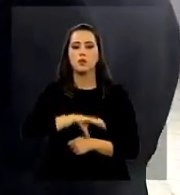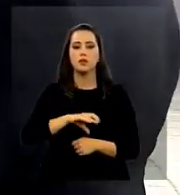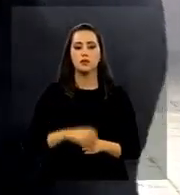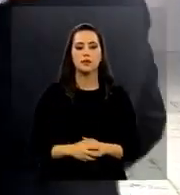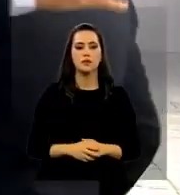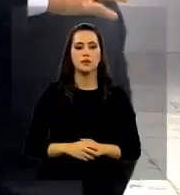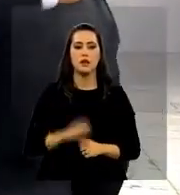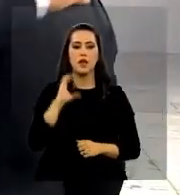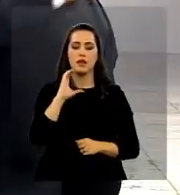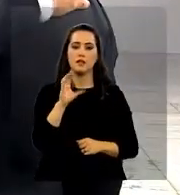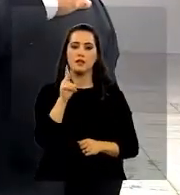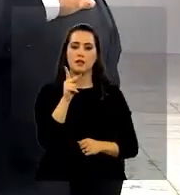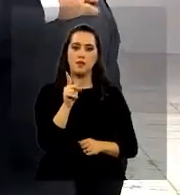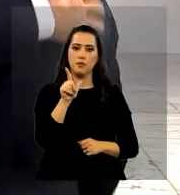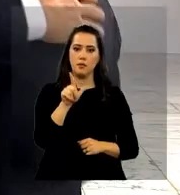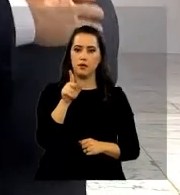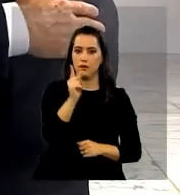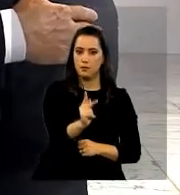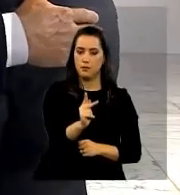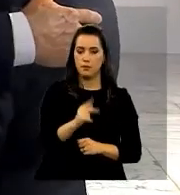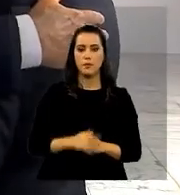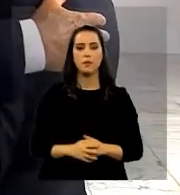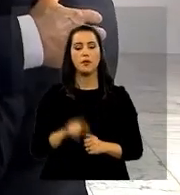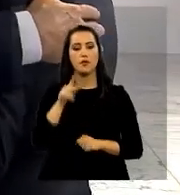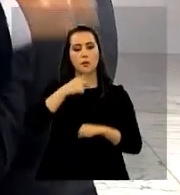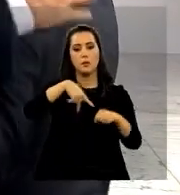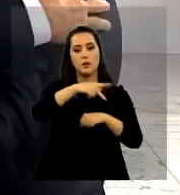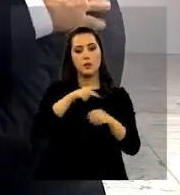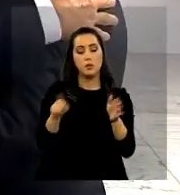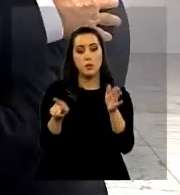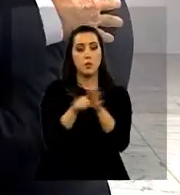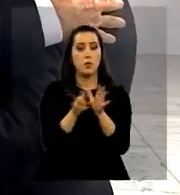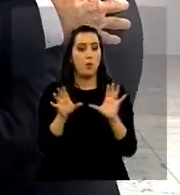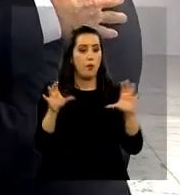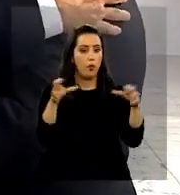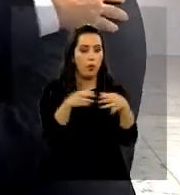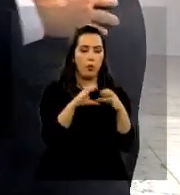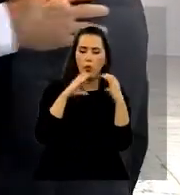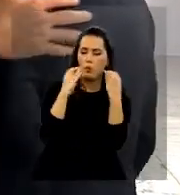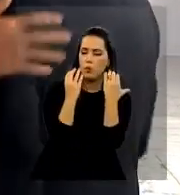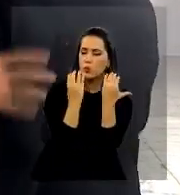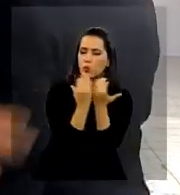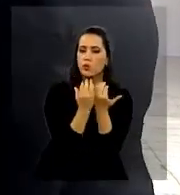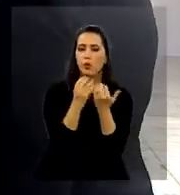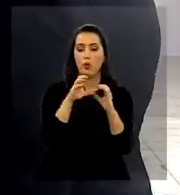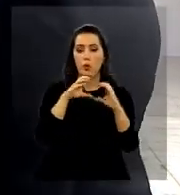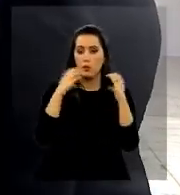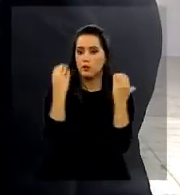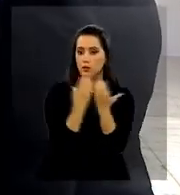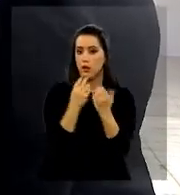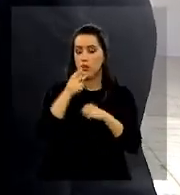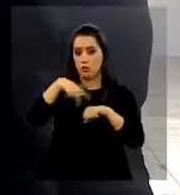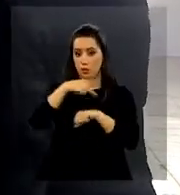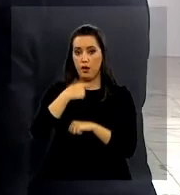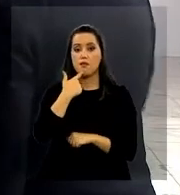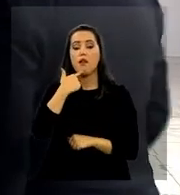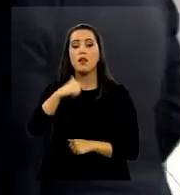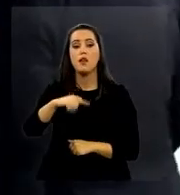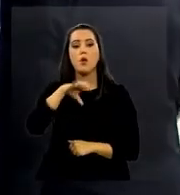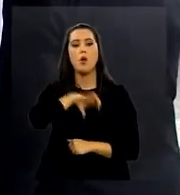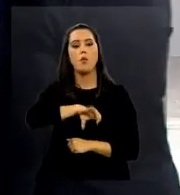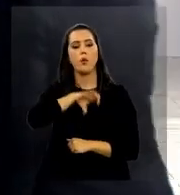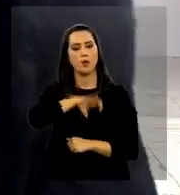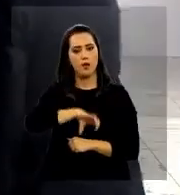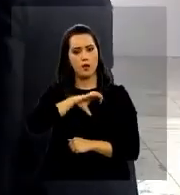CPLP, Comunidade dos Países de Língua Portuguesa, o próprio nome diz, reúne esses países que têm a língua portuguesa como